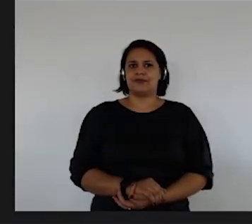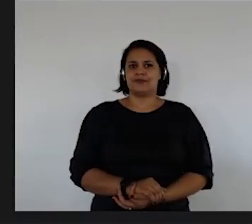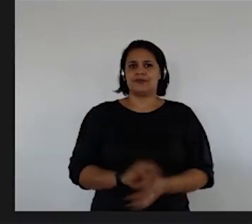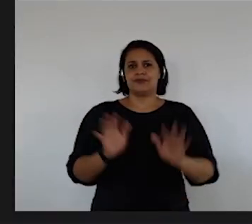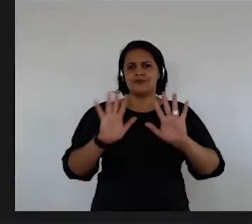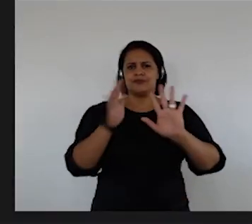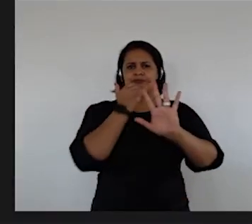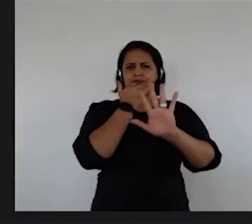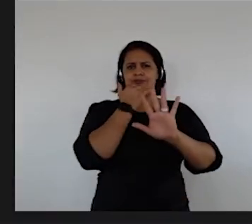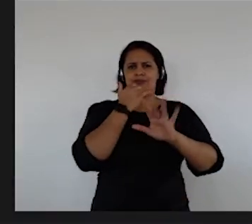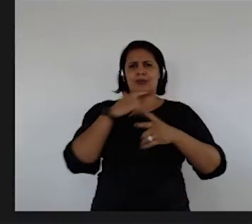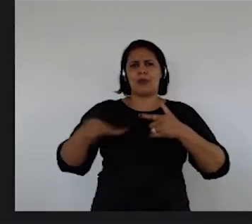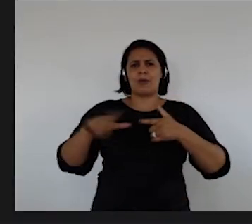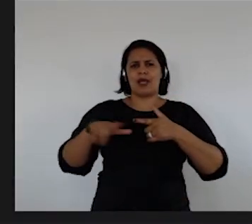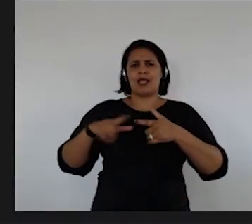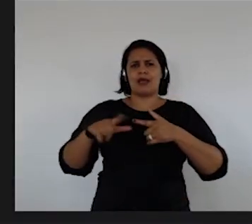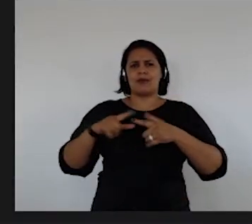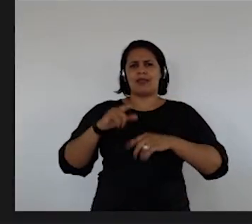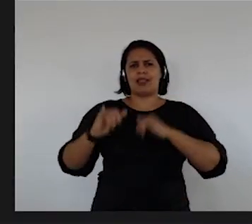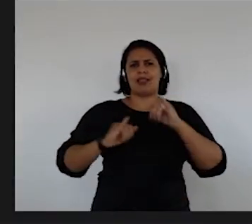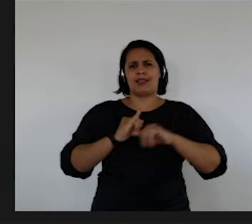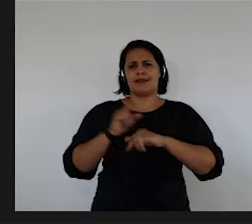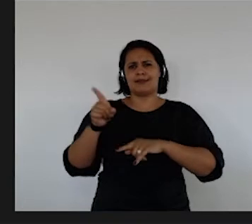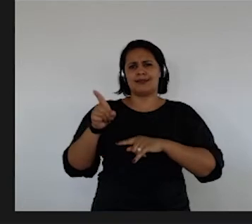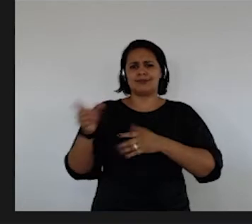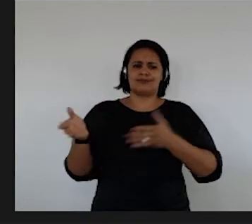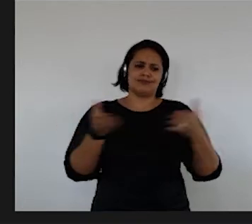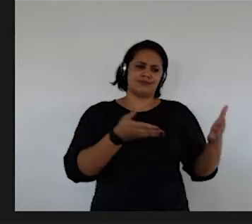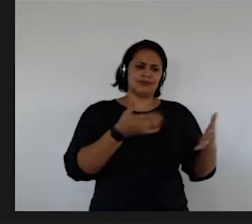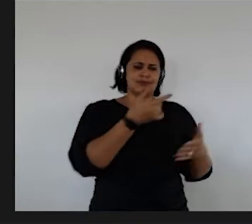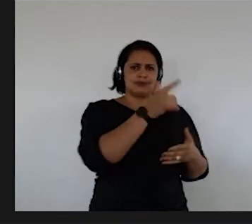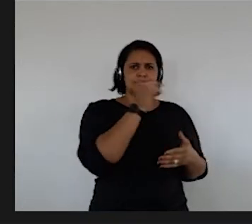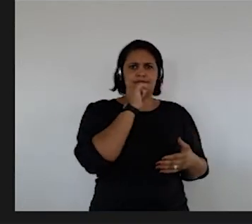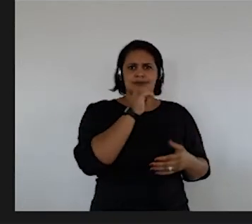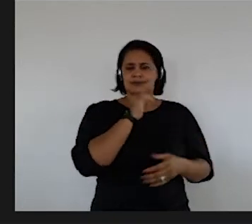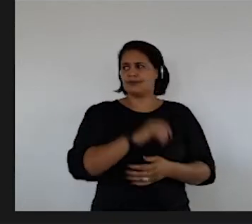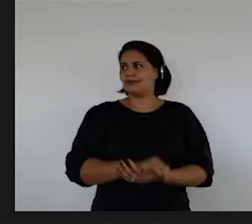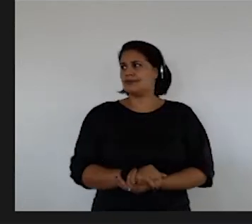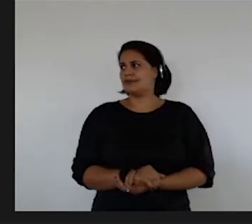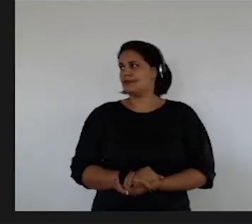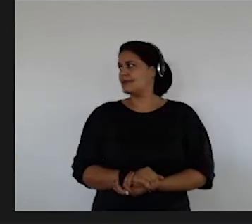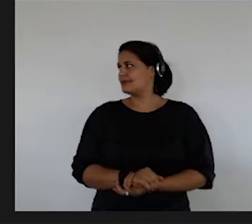Tivemos um pequeno problema de conexão. Passo imediatamente a palavra a Robin C. Lima.